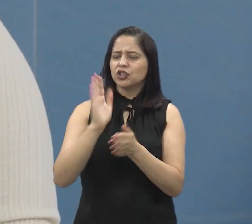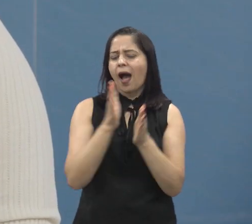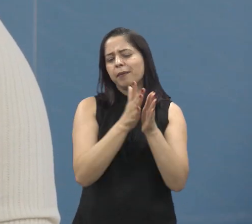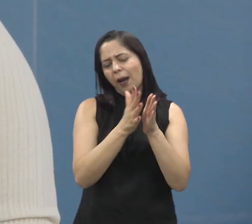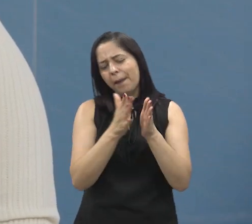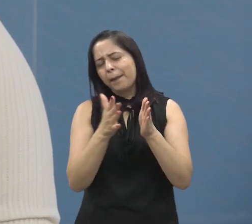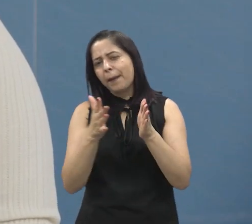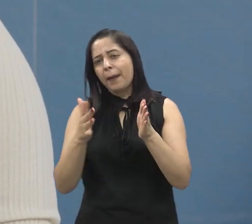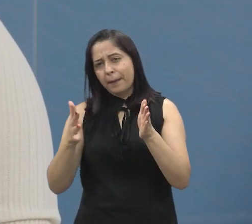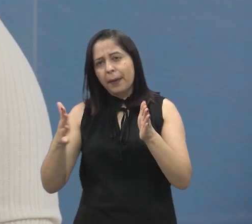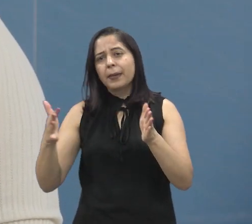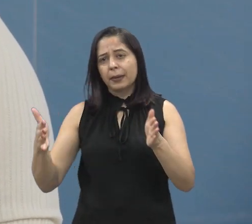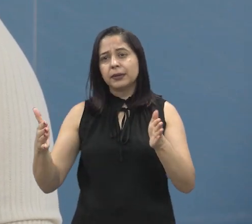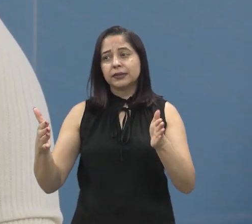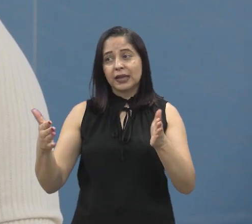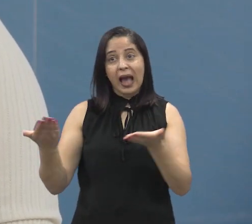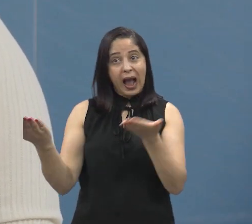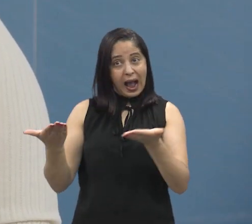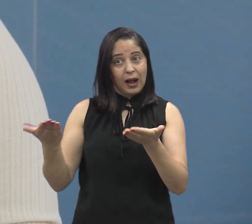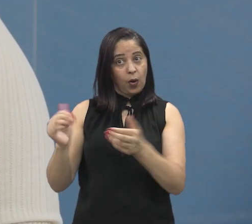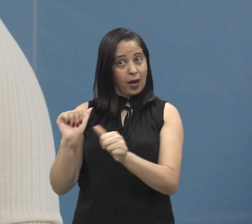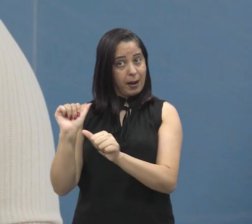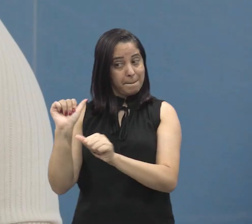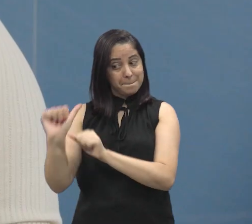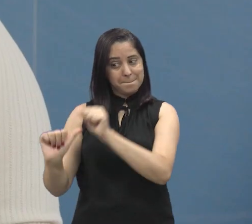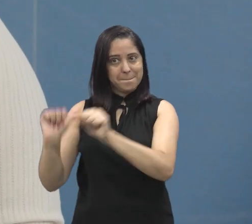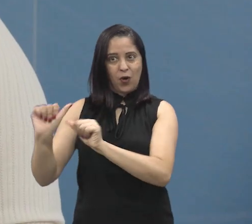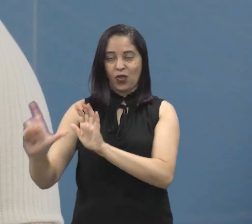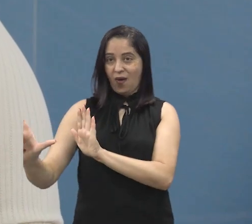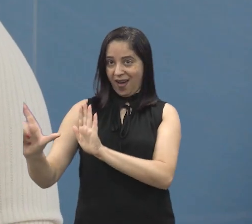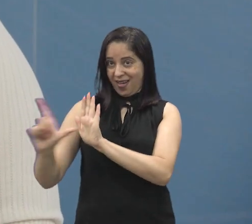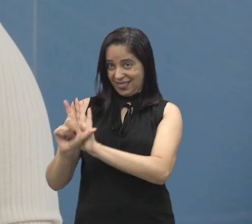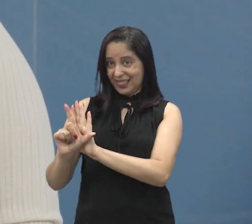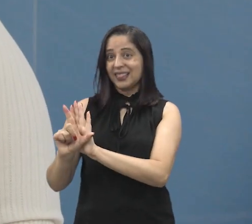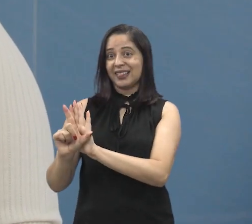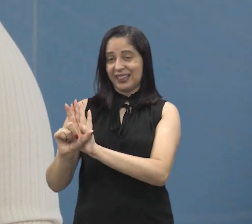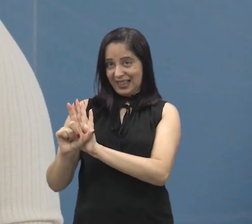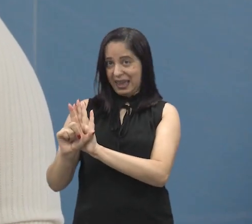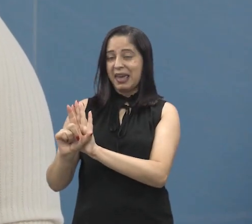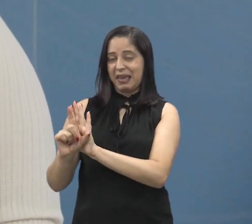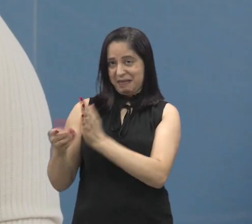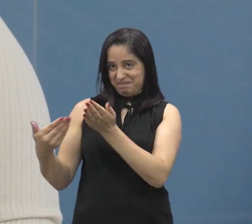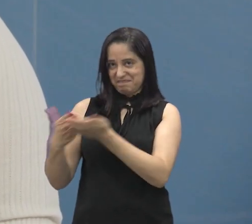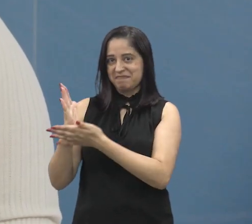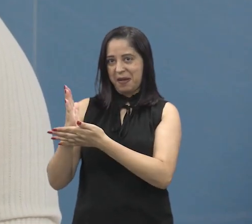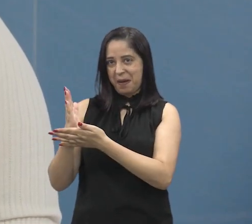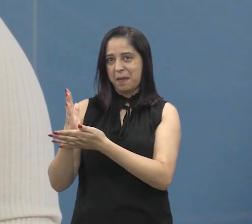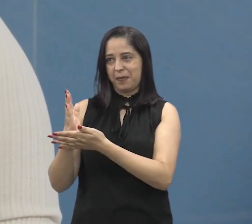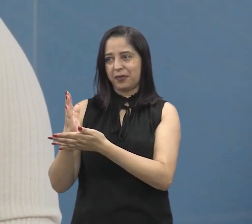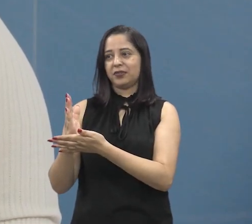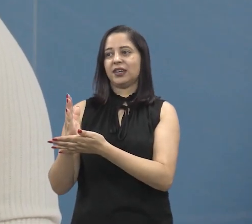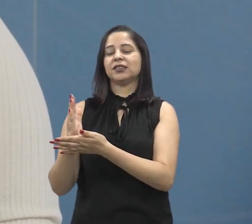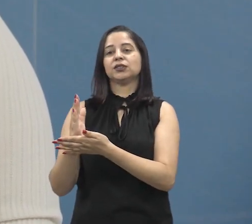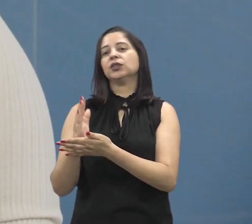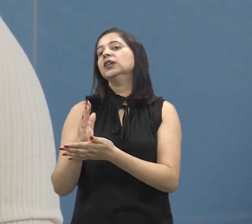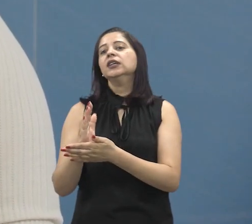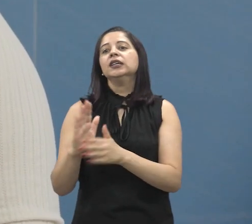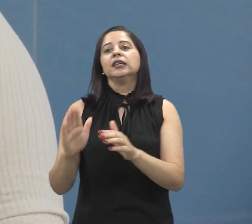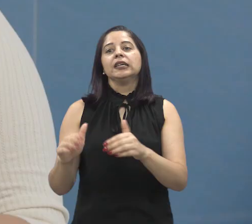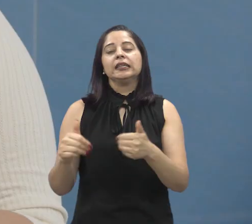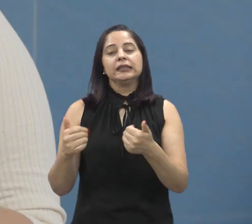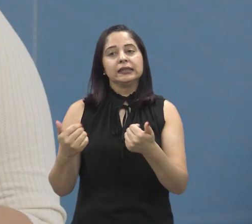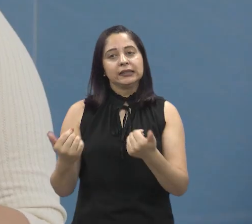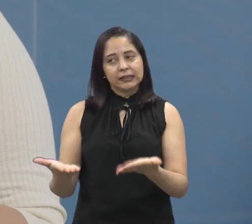ele já está estabelecido, né? Inclusive passou aqui por essa casa, é hoje lei. E além de